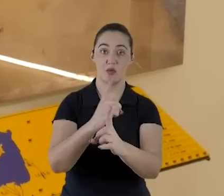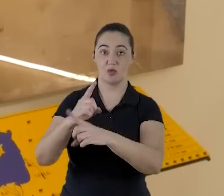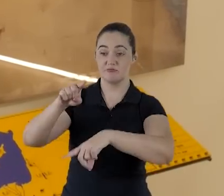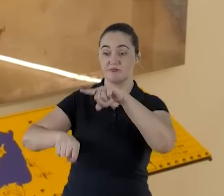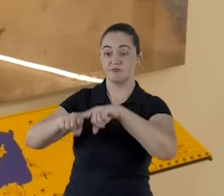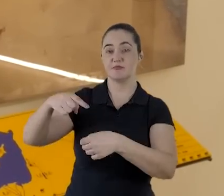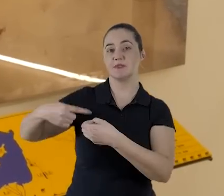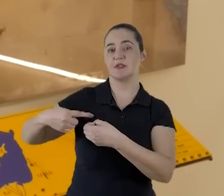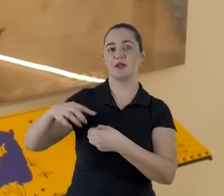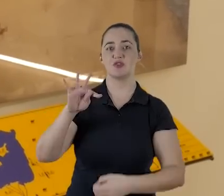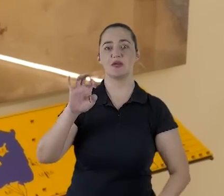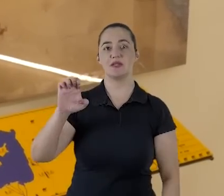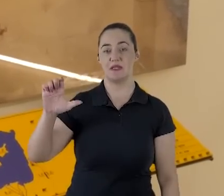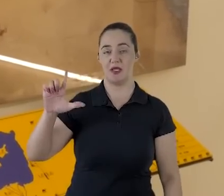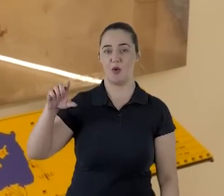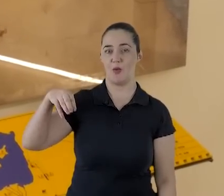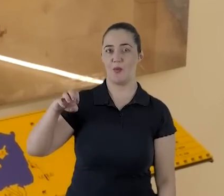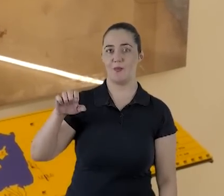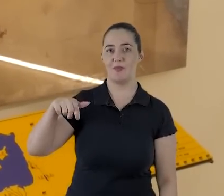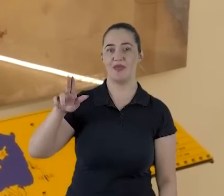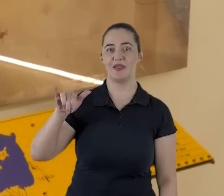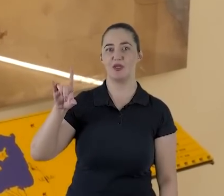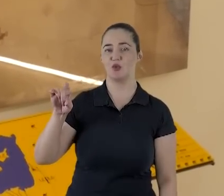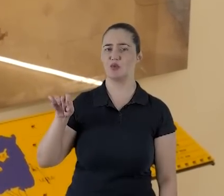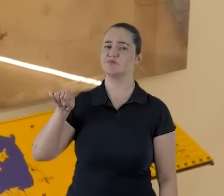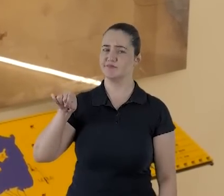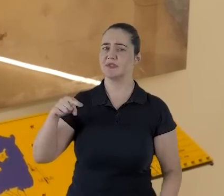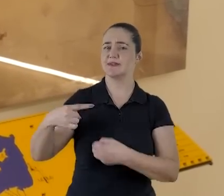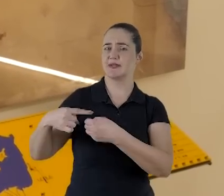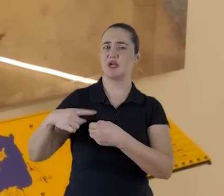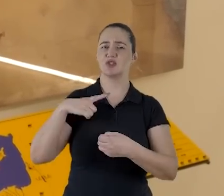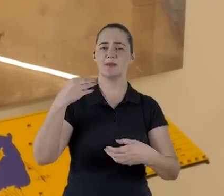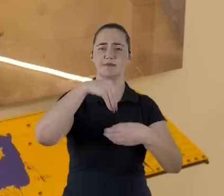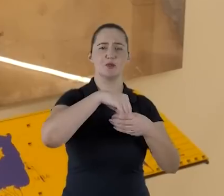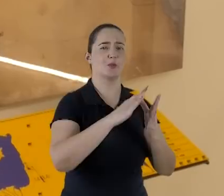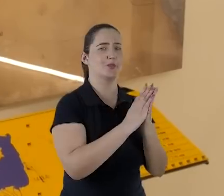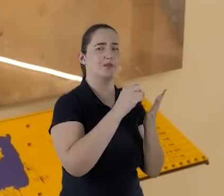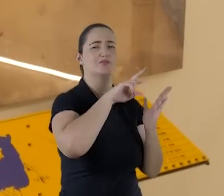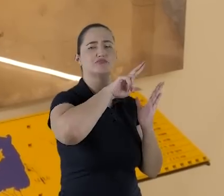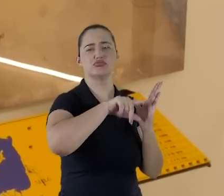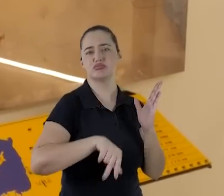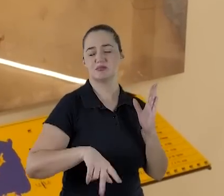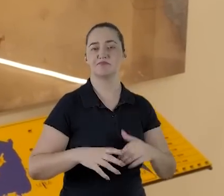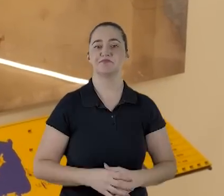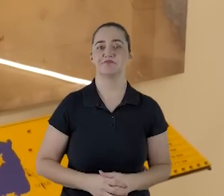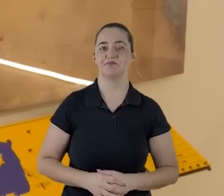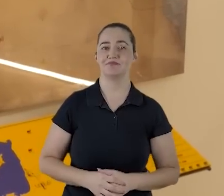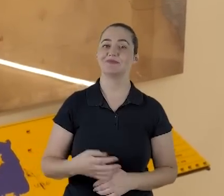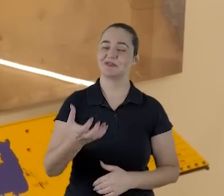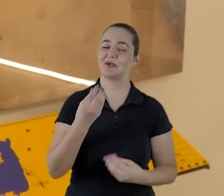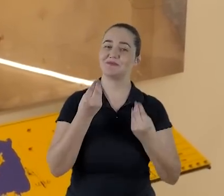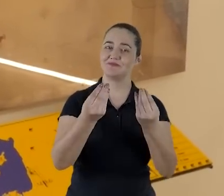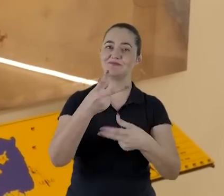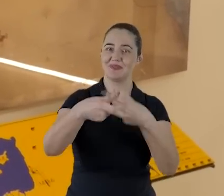Tel Megido, uma cidade mencionada em várias passagens da Bíblia. Mas antes de entrar no assunto de hoje, eu quero dar um presente para você, um